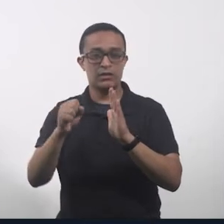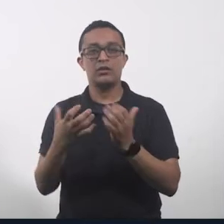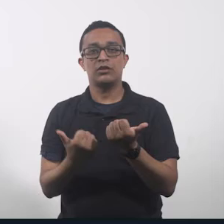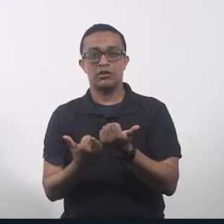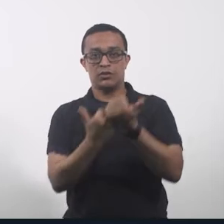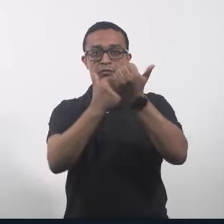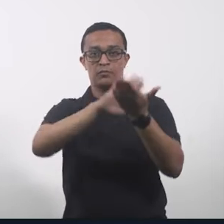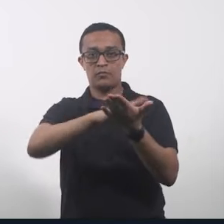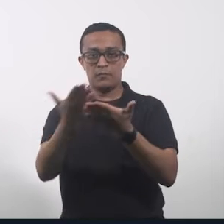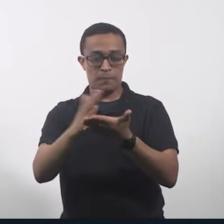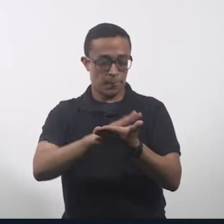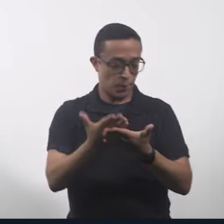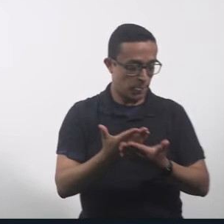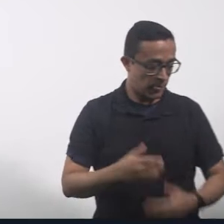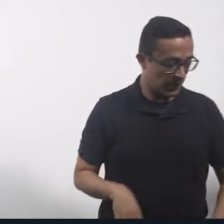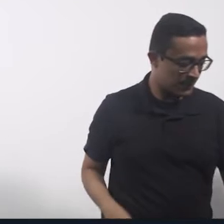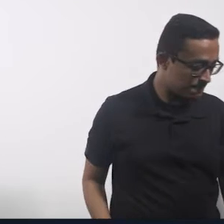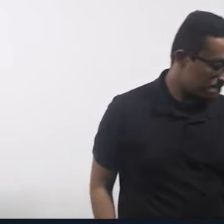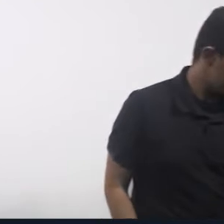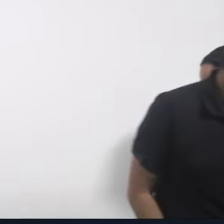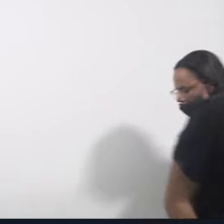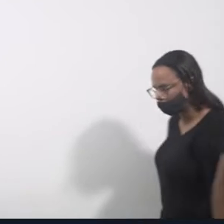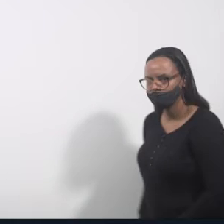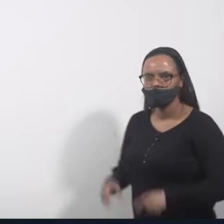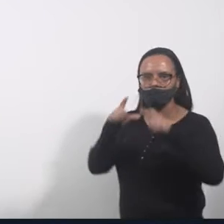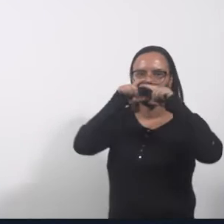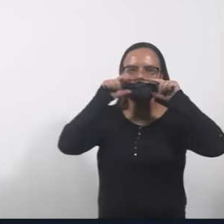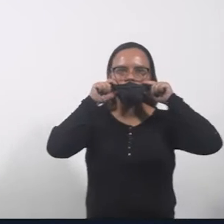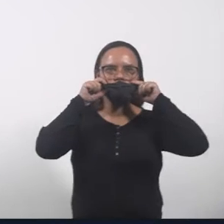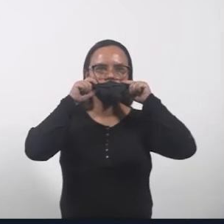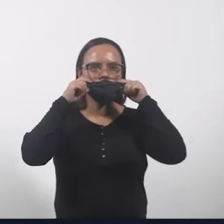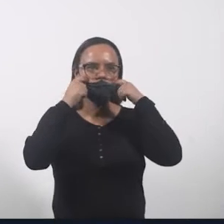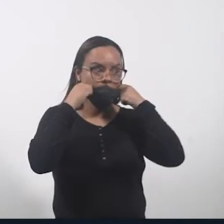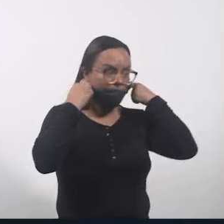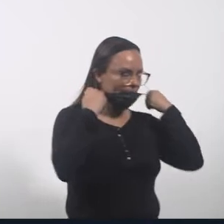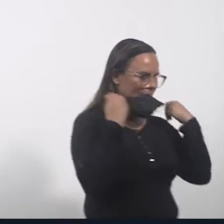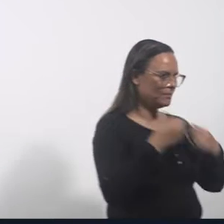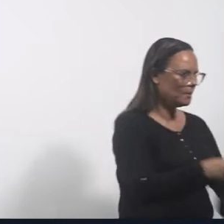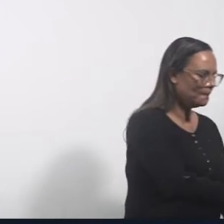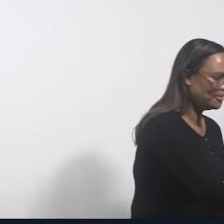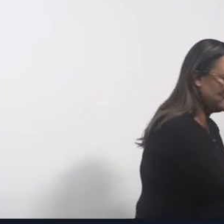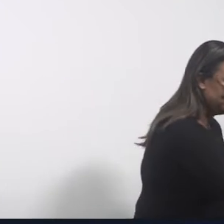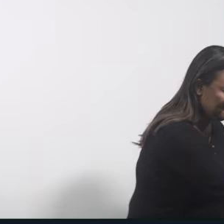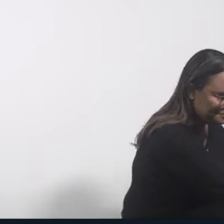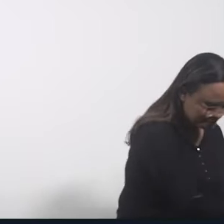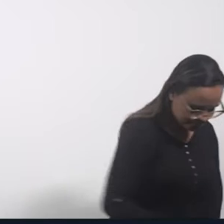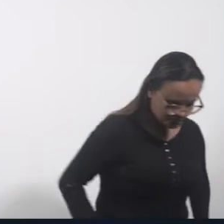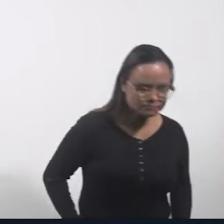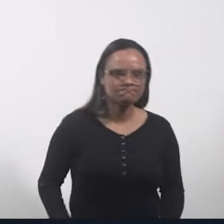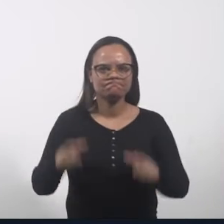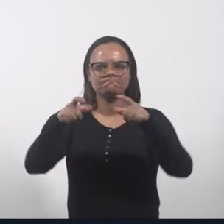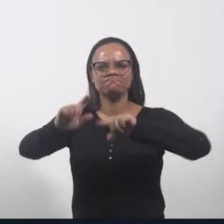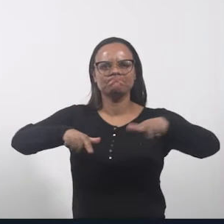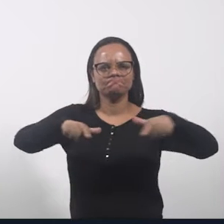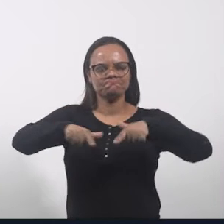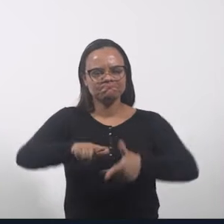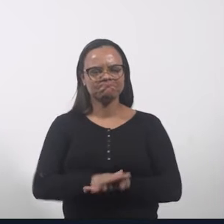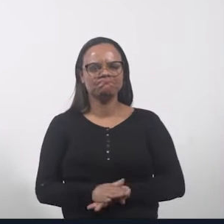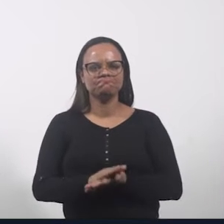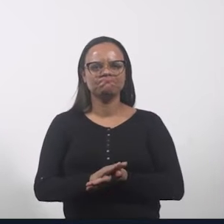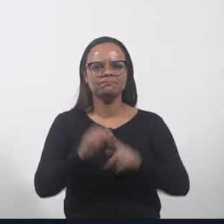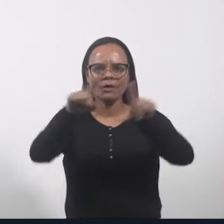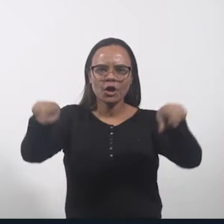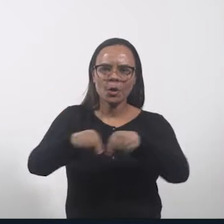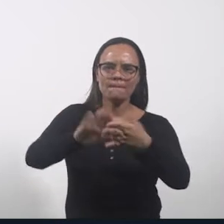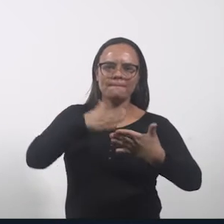que o público, em geral, utilize, então, a máscara em ambientes fechados, como, por exemplo, em lojas, em locais de trabalho compartilhados,